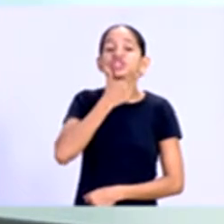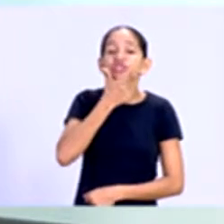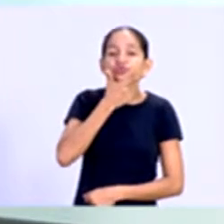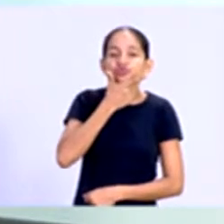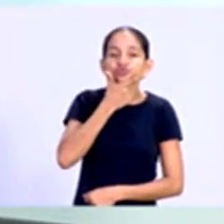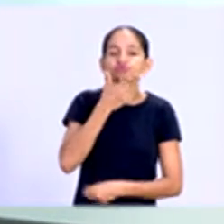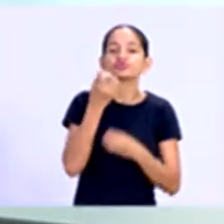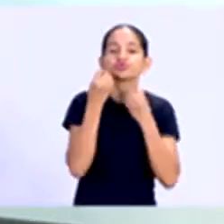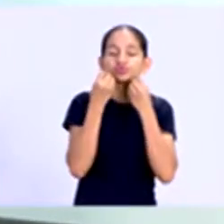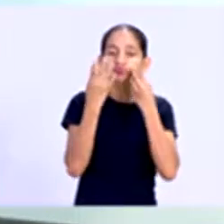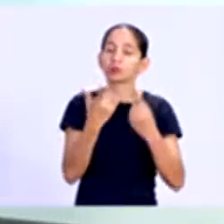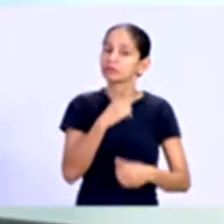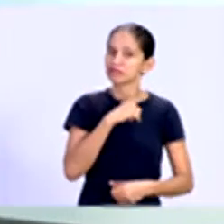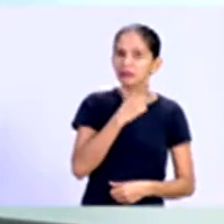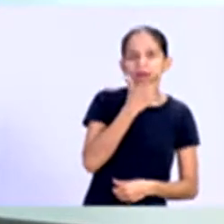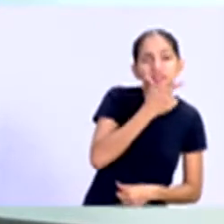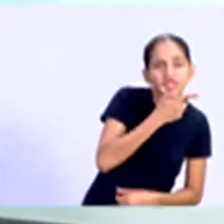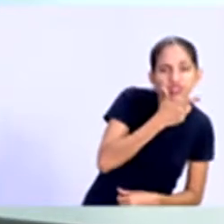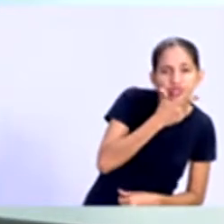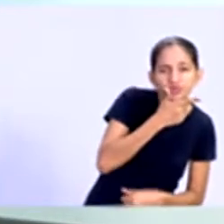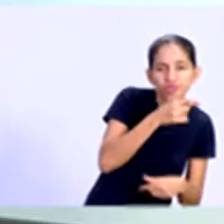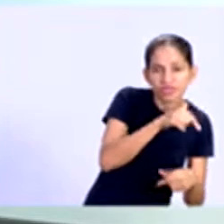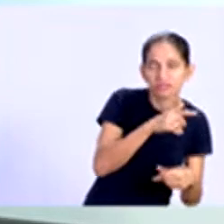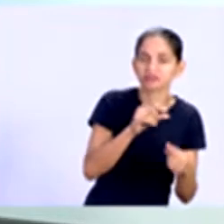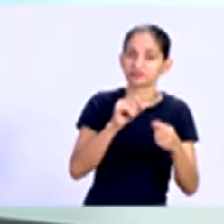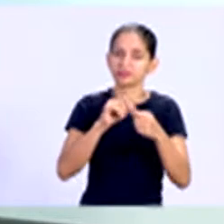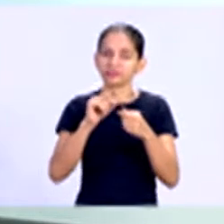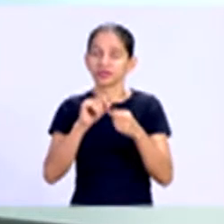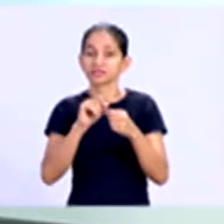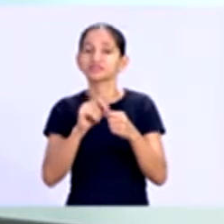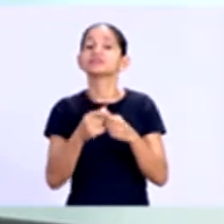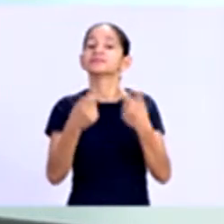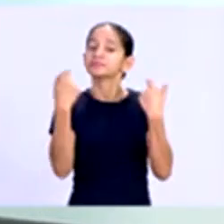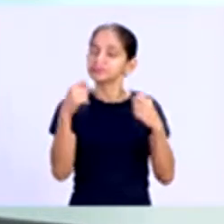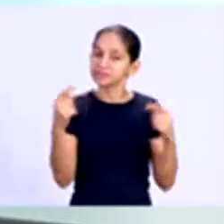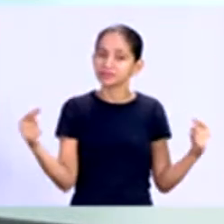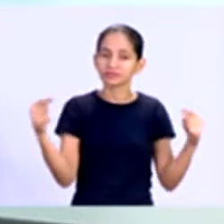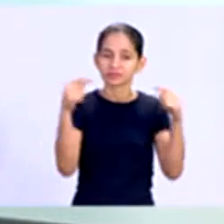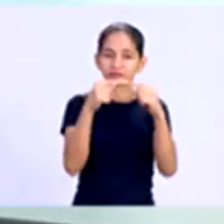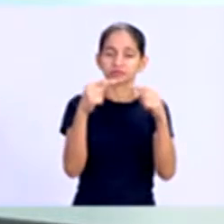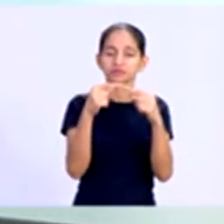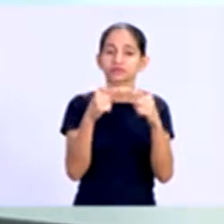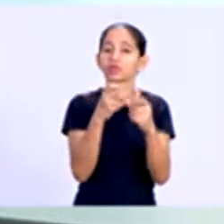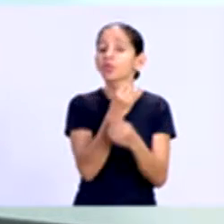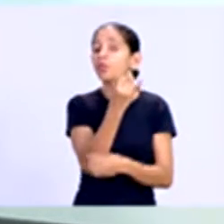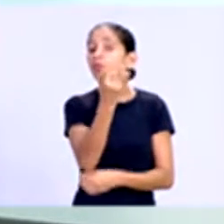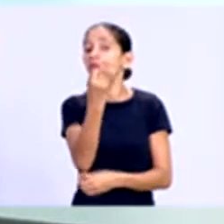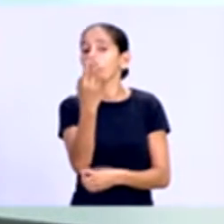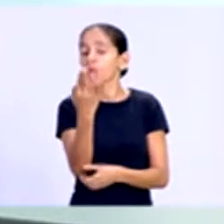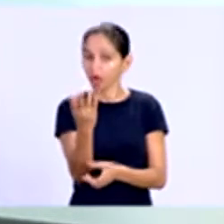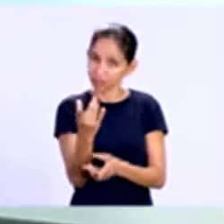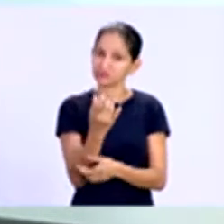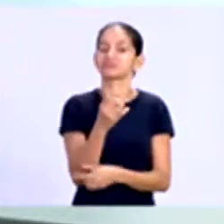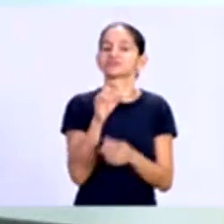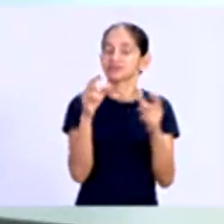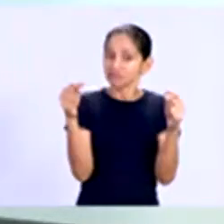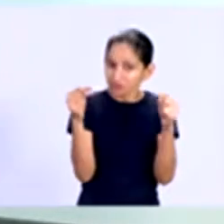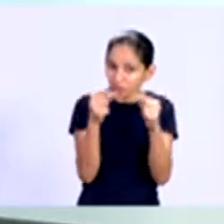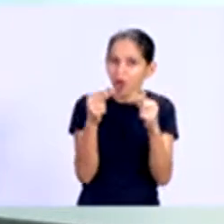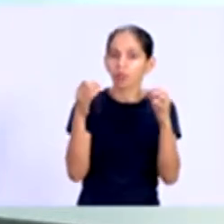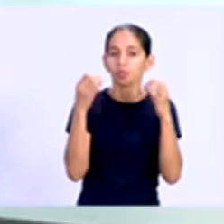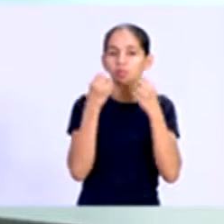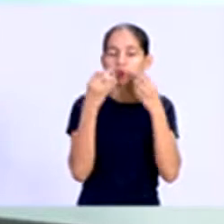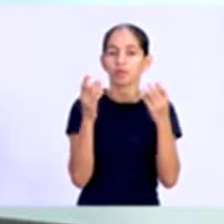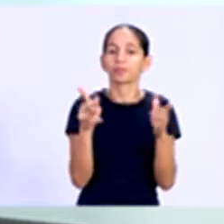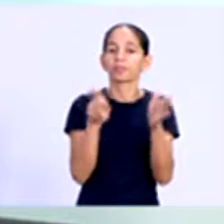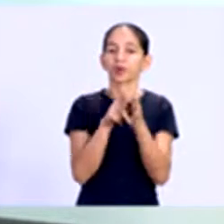queijo, para que ele exista, para que ele seja produzido, ele precisa de micro-organismos em quantidades adequadas para a sua produção.